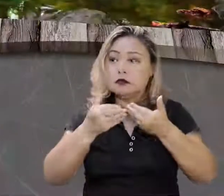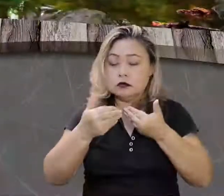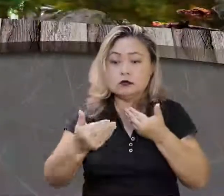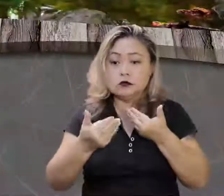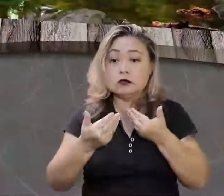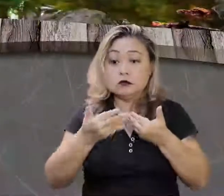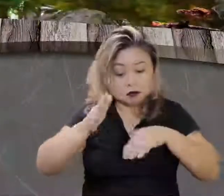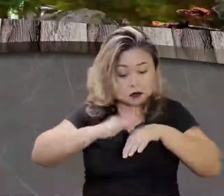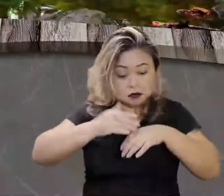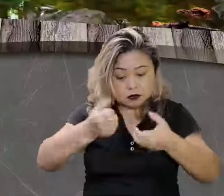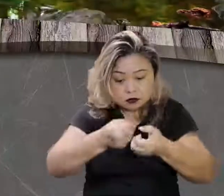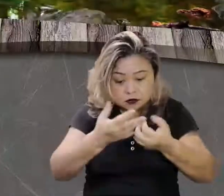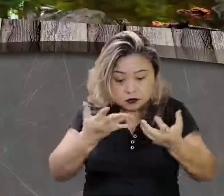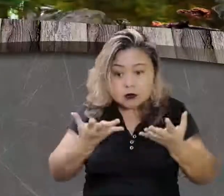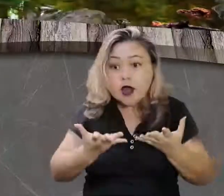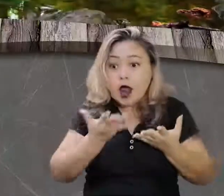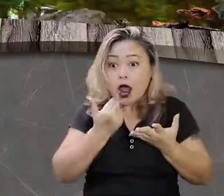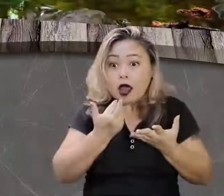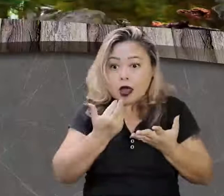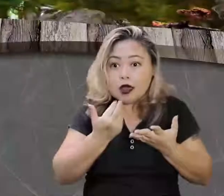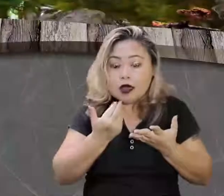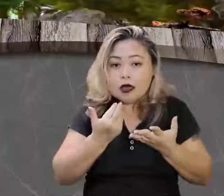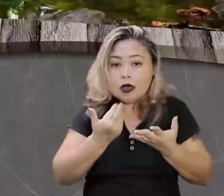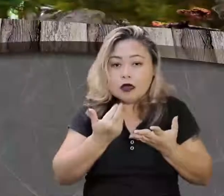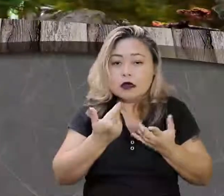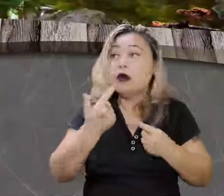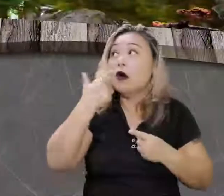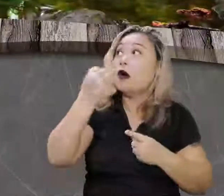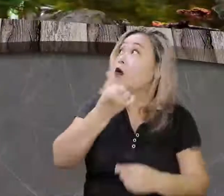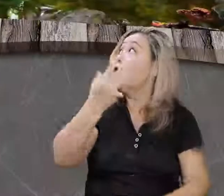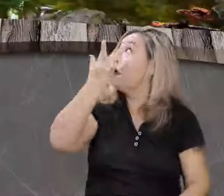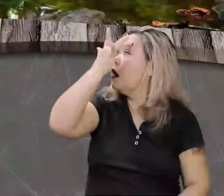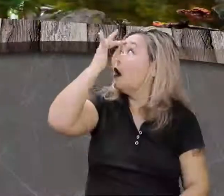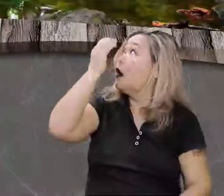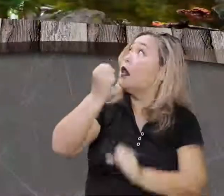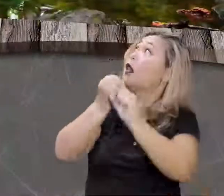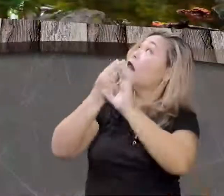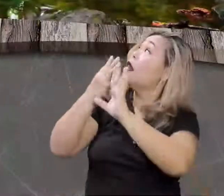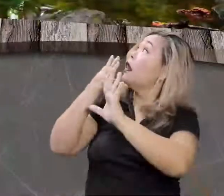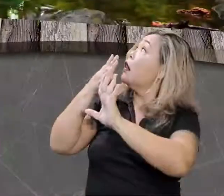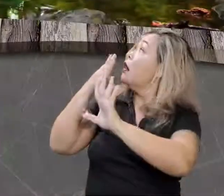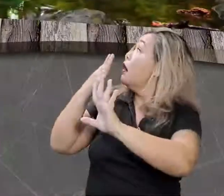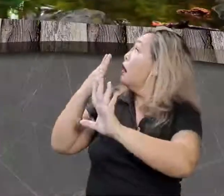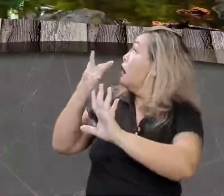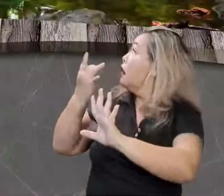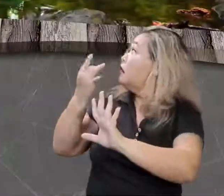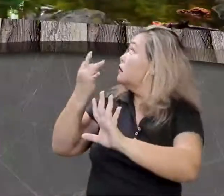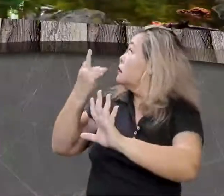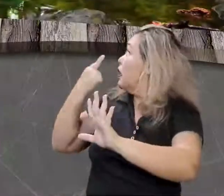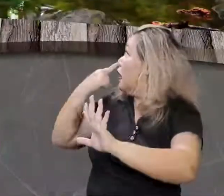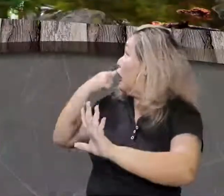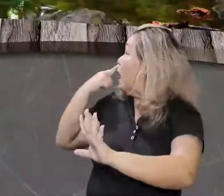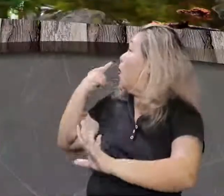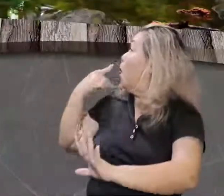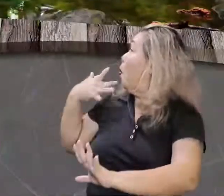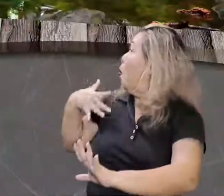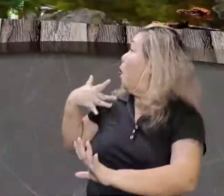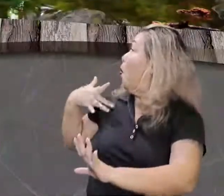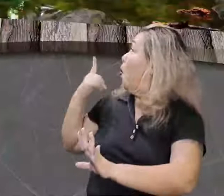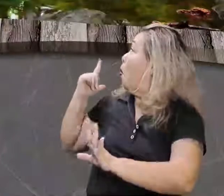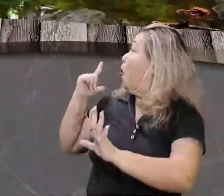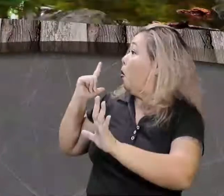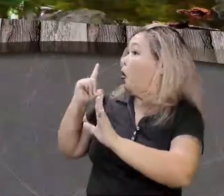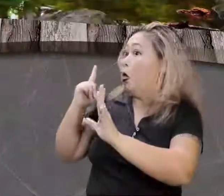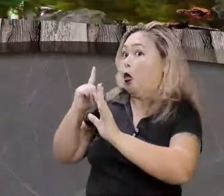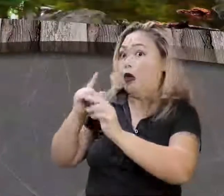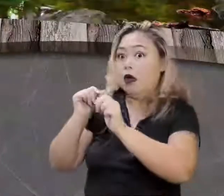início vão pegar mais. Porque às vezes você não tem noção de quantas pessoas estão na fila. Aí você coloca. Depois você vai olhando e fala, eita, já está